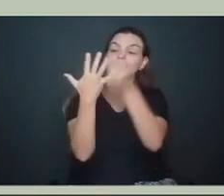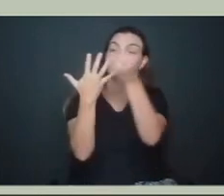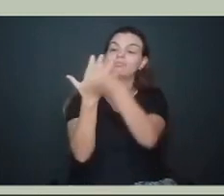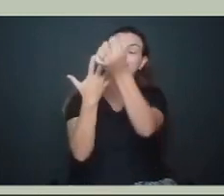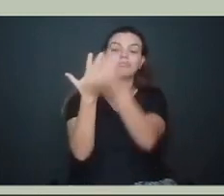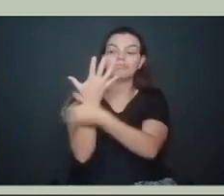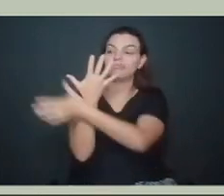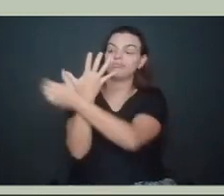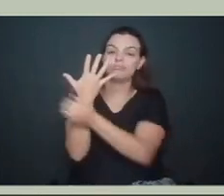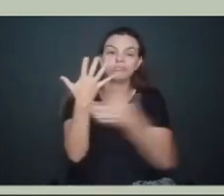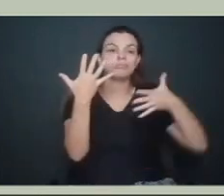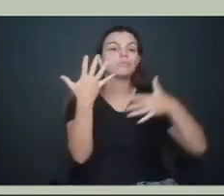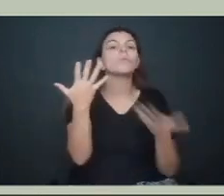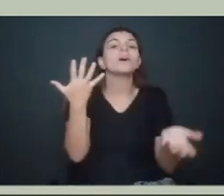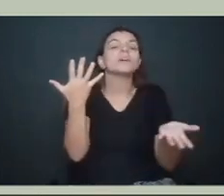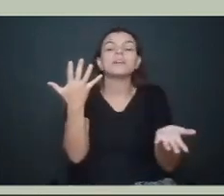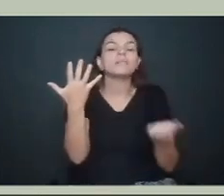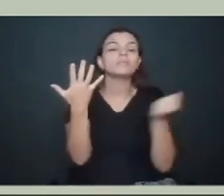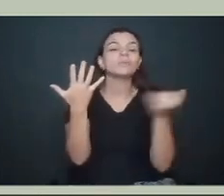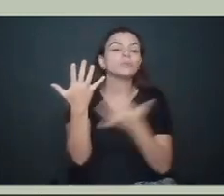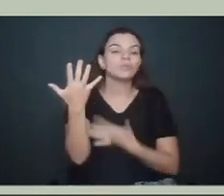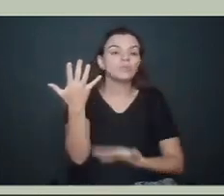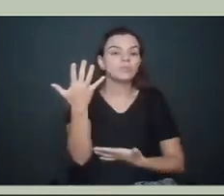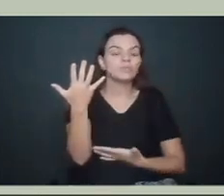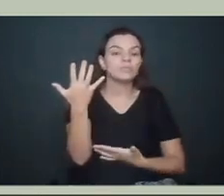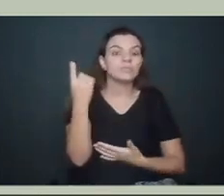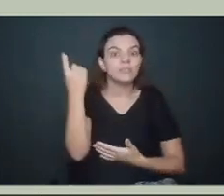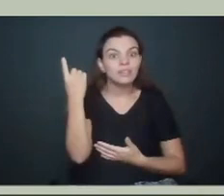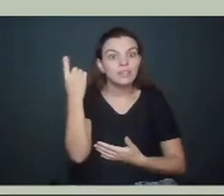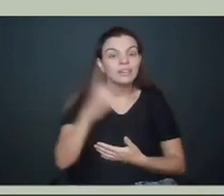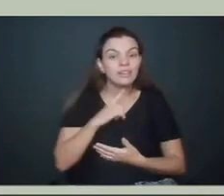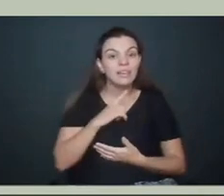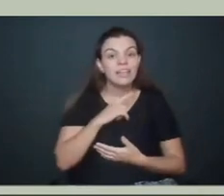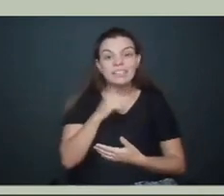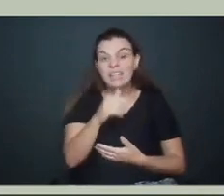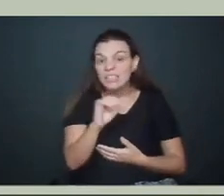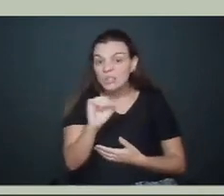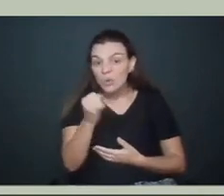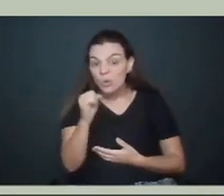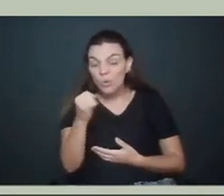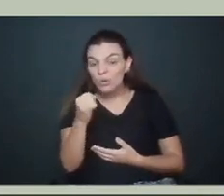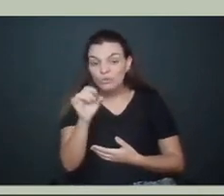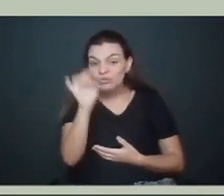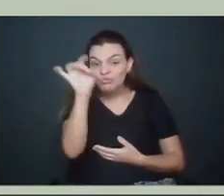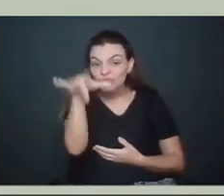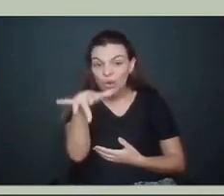Isso aí está num condomínio aqui em Curitiba e tem 7, 8 já mortos, hein? Porque deixa só a sua ponta.